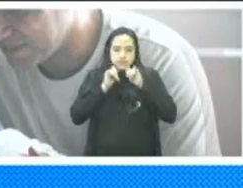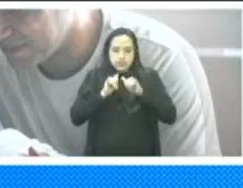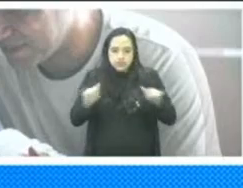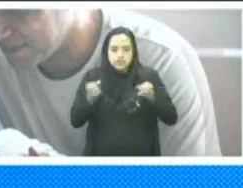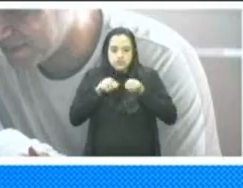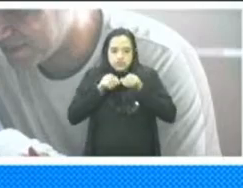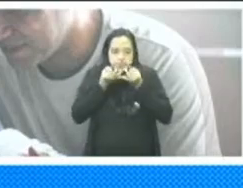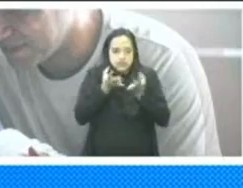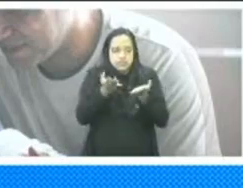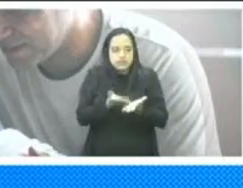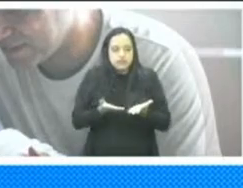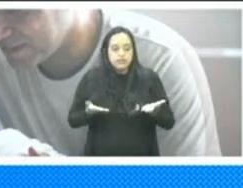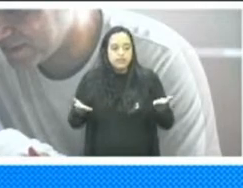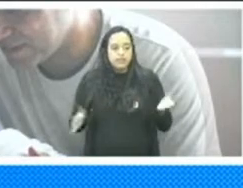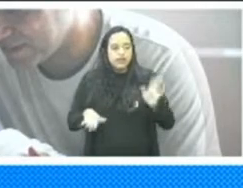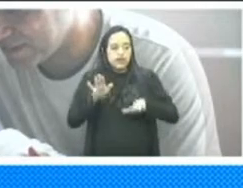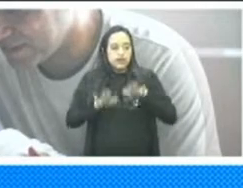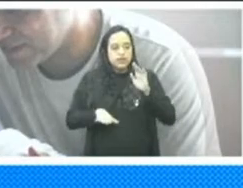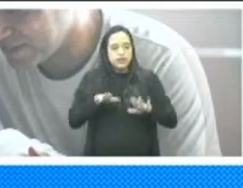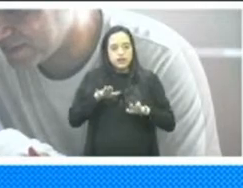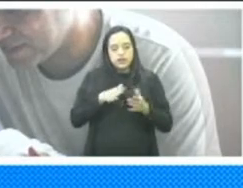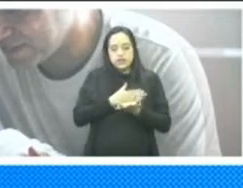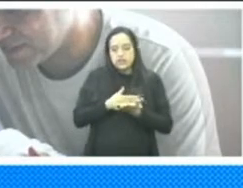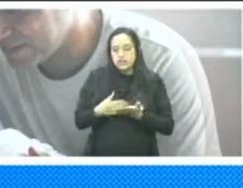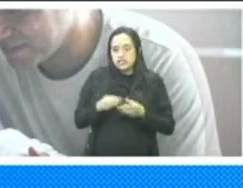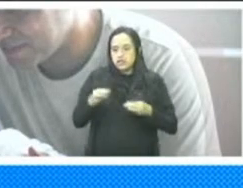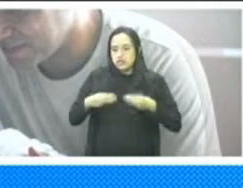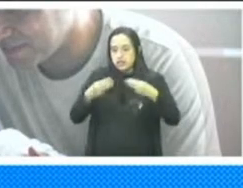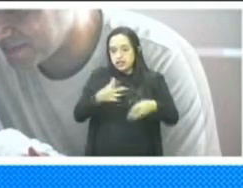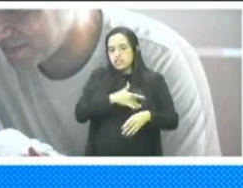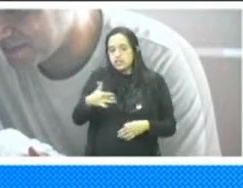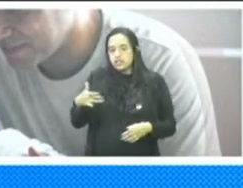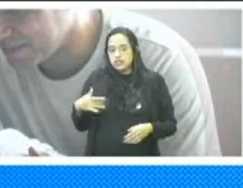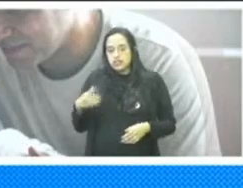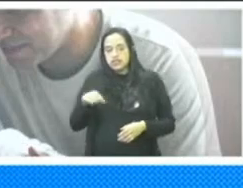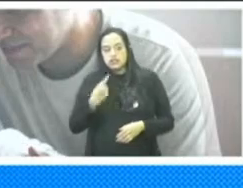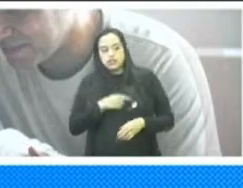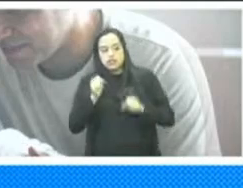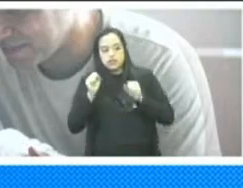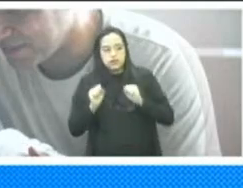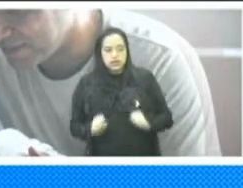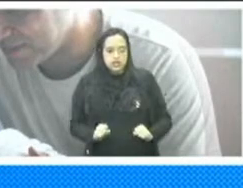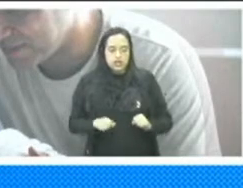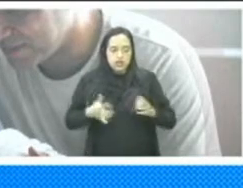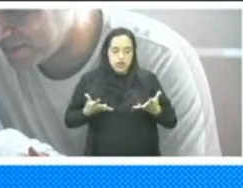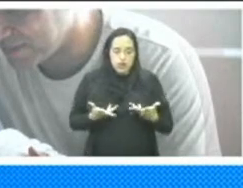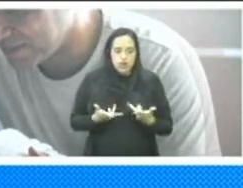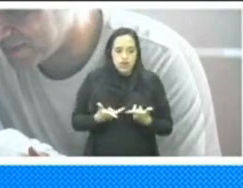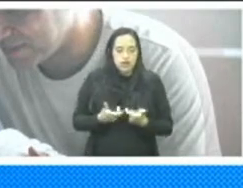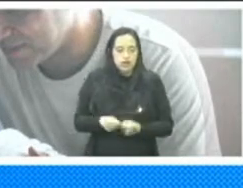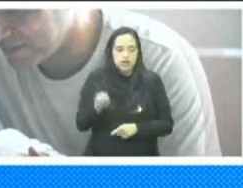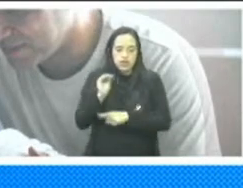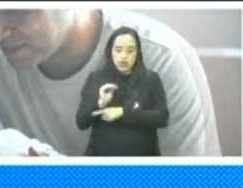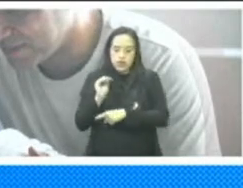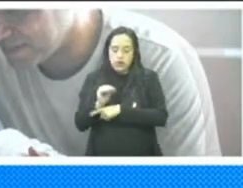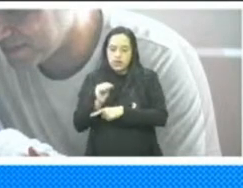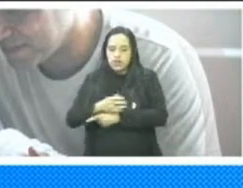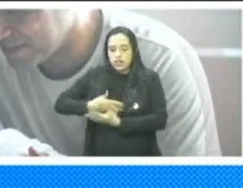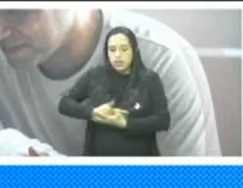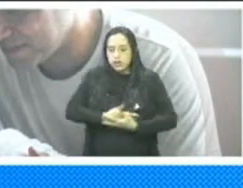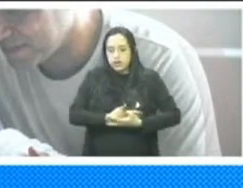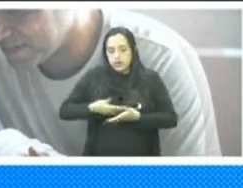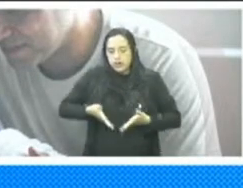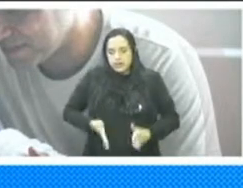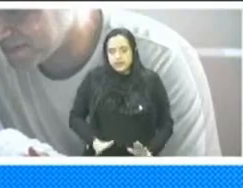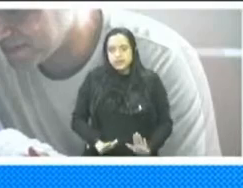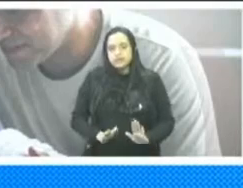compartilhar com vocês algumas iniciativas do Ministério da Saúde para a gente poder qualificar o cuidado neonatal, né?